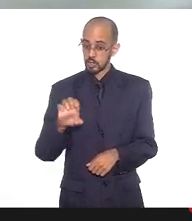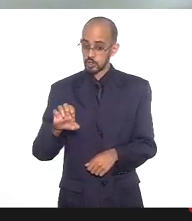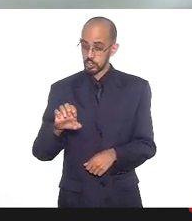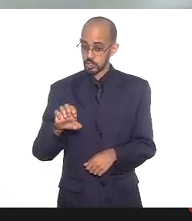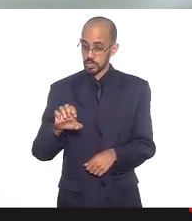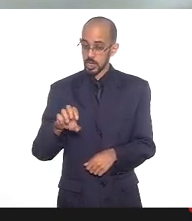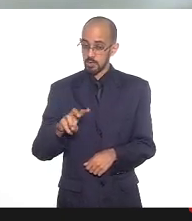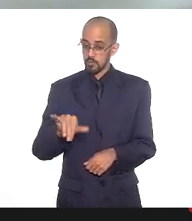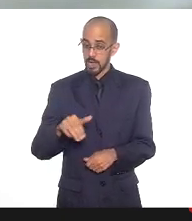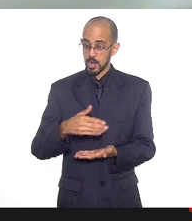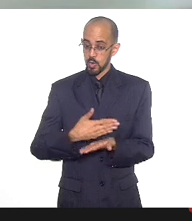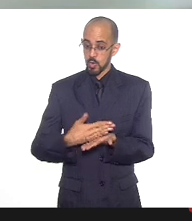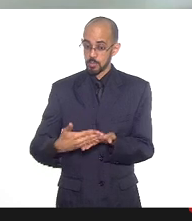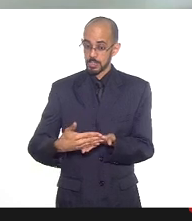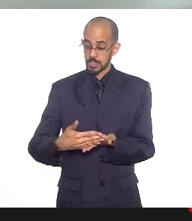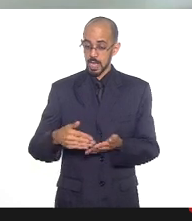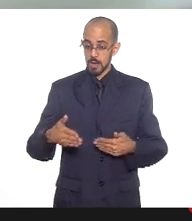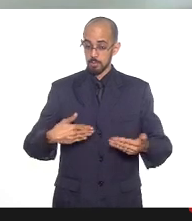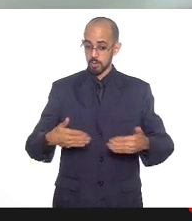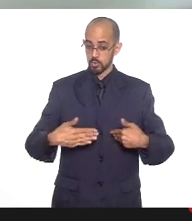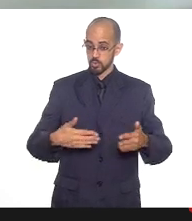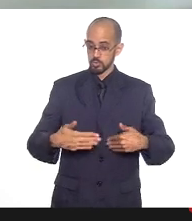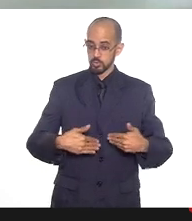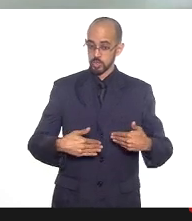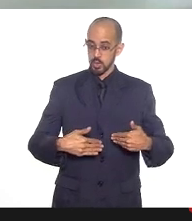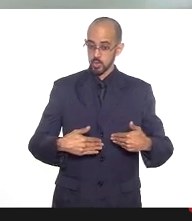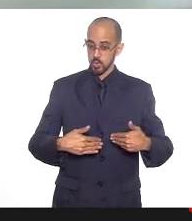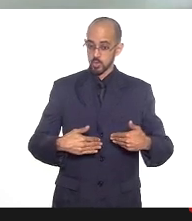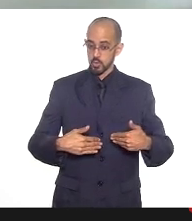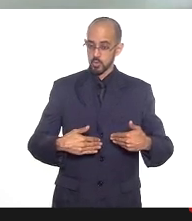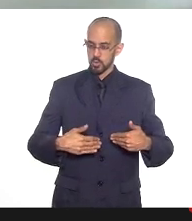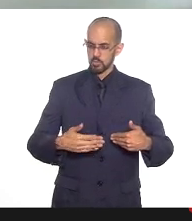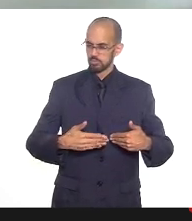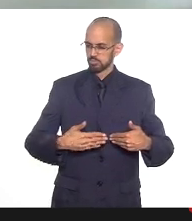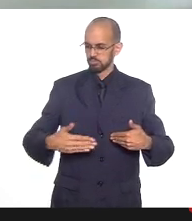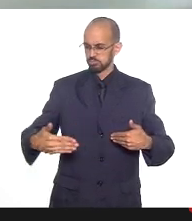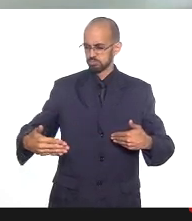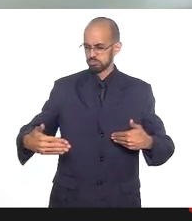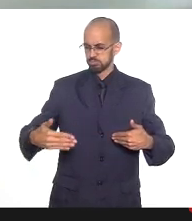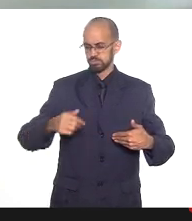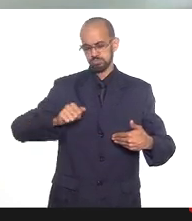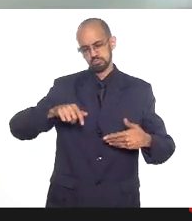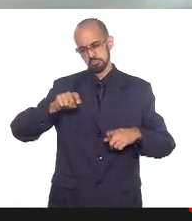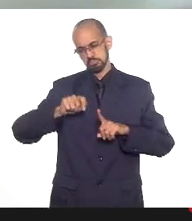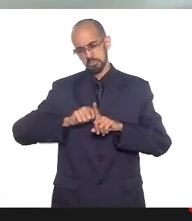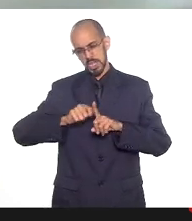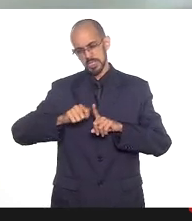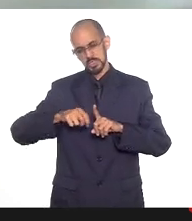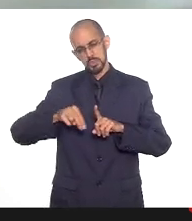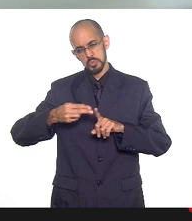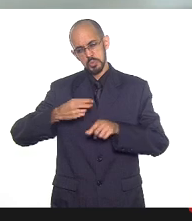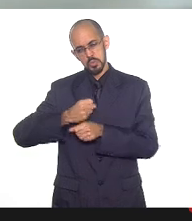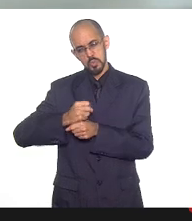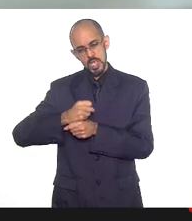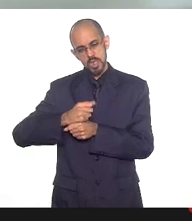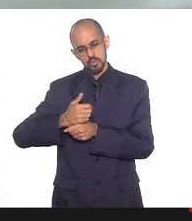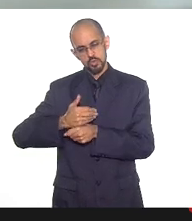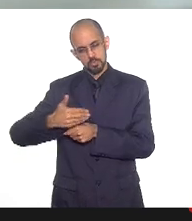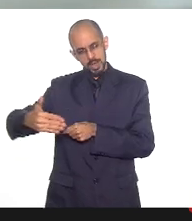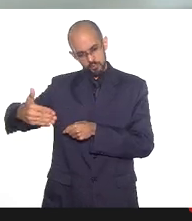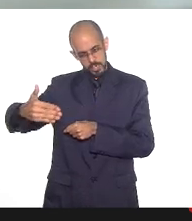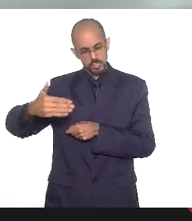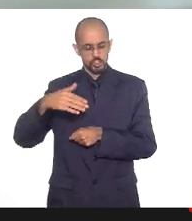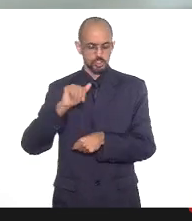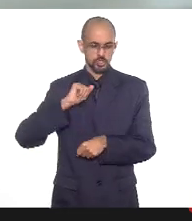operação nos próximos dias, ou meses, ou anos. Eu queria